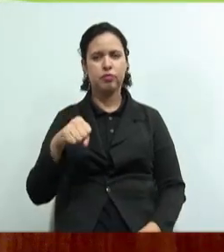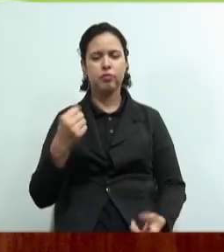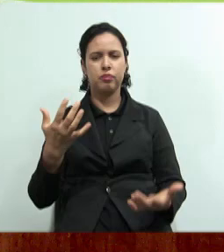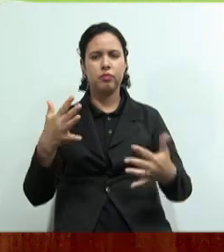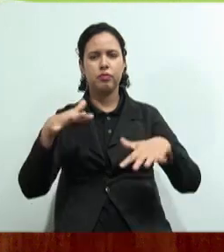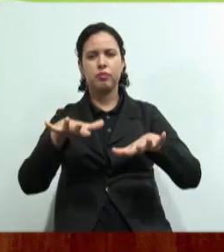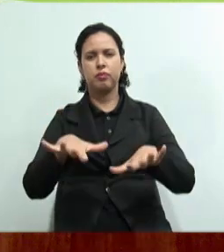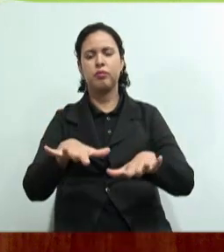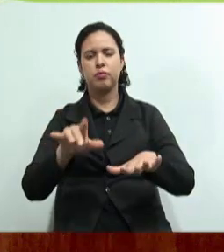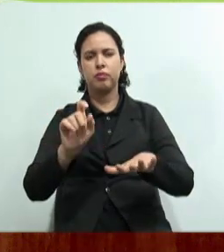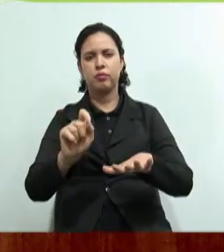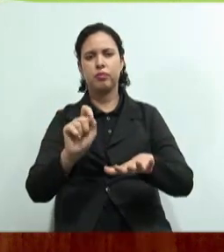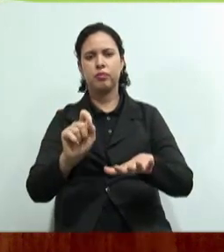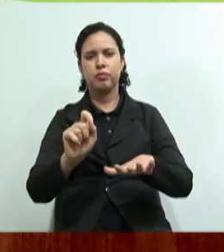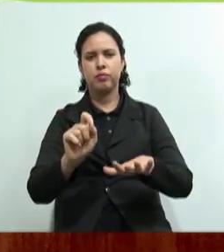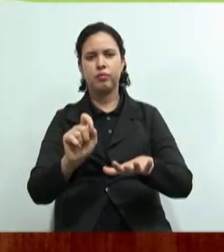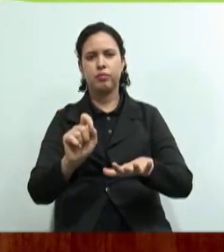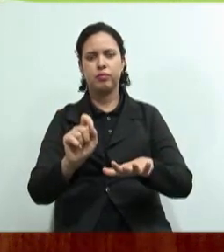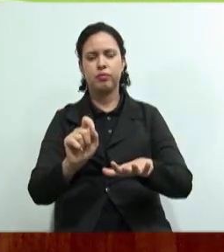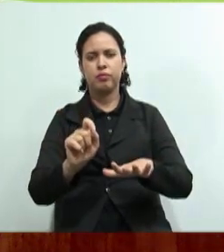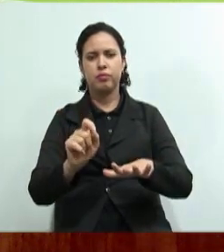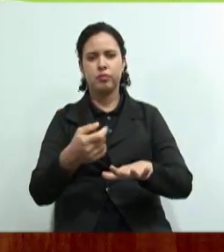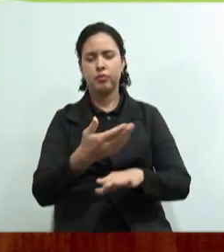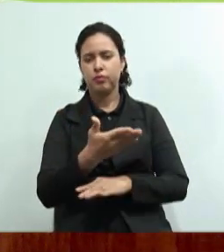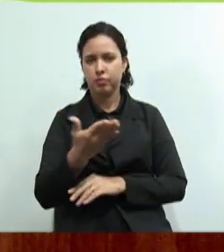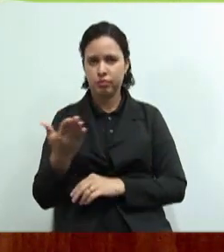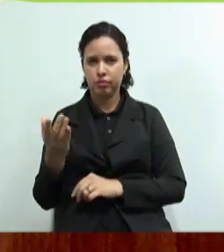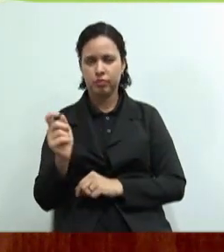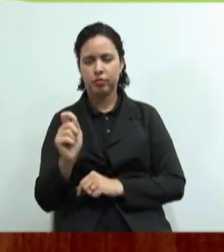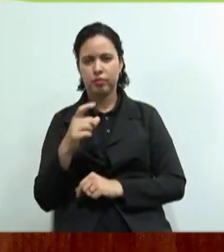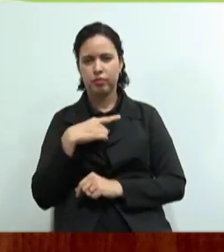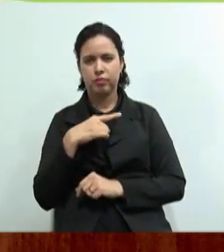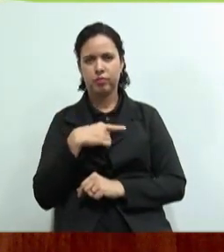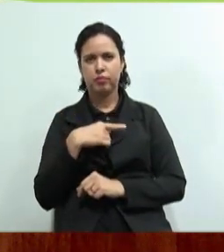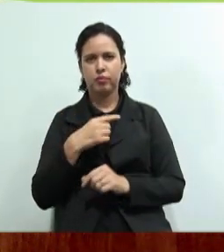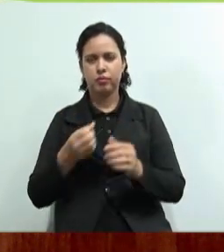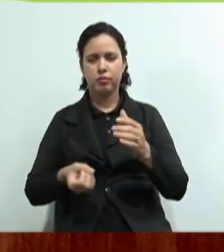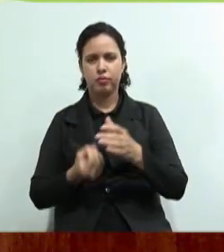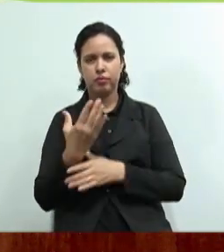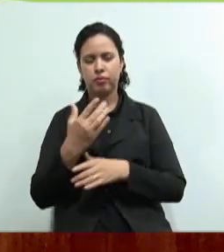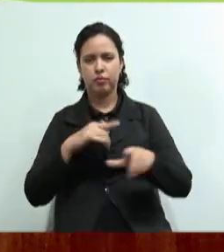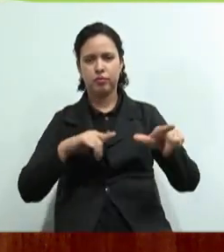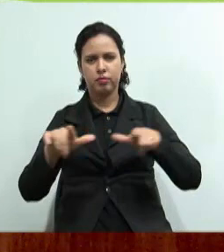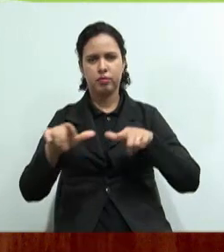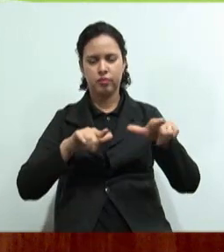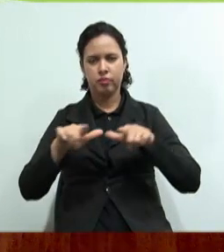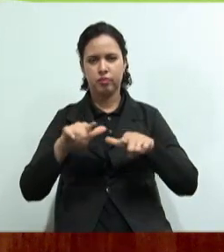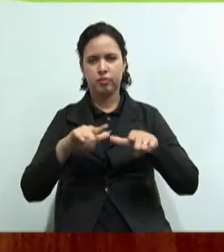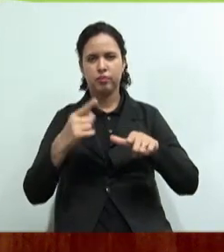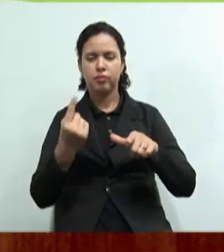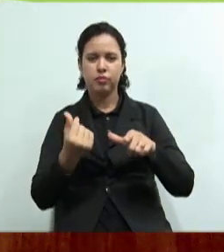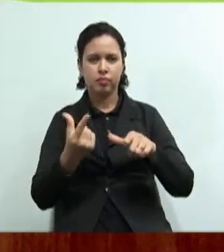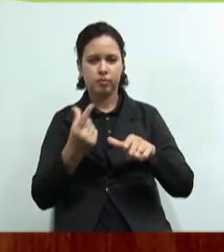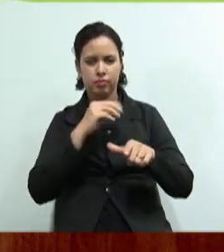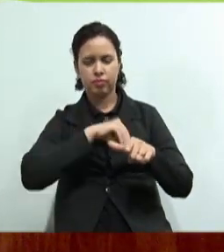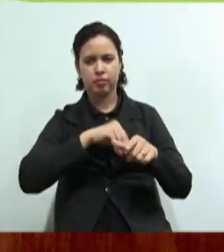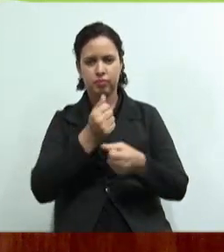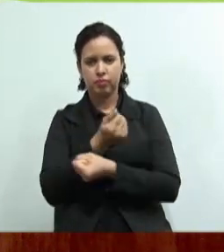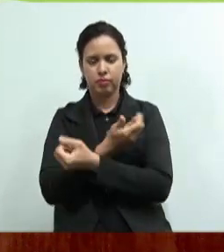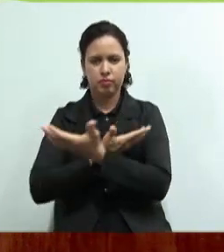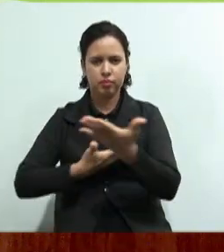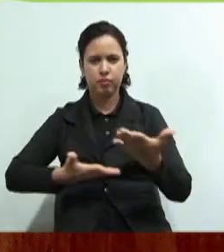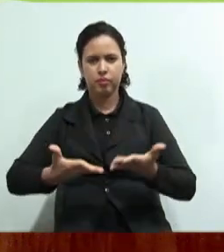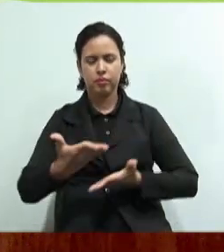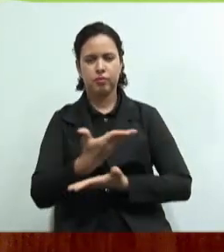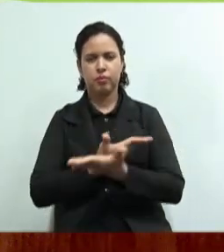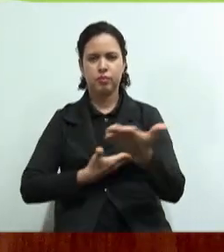nesse sentido. Quando você gera empregos, você gera renda e distribui essa renda. Uma conta,